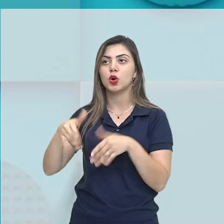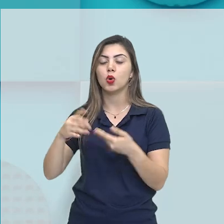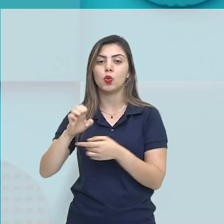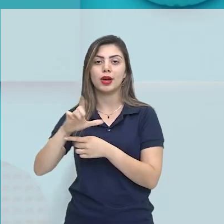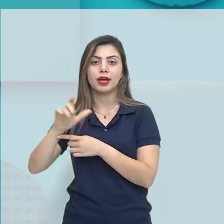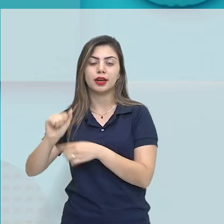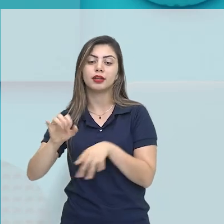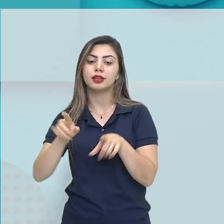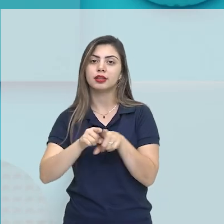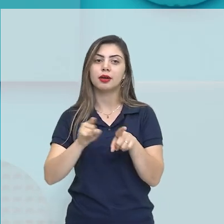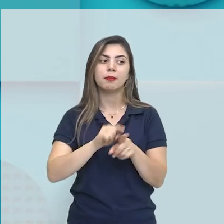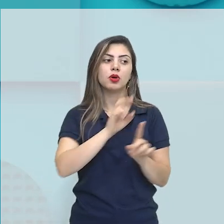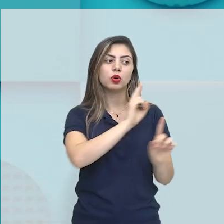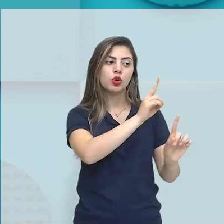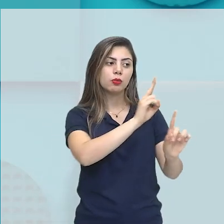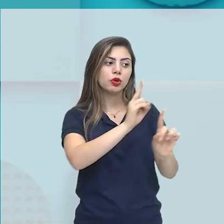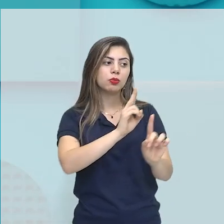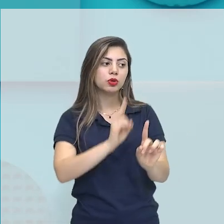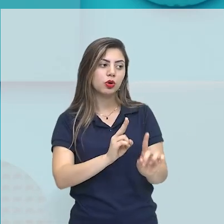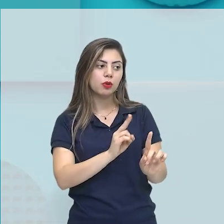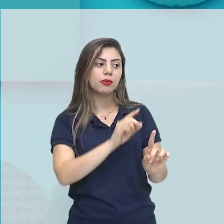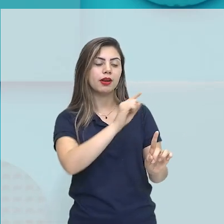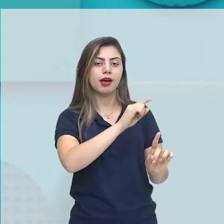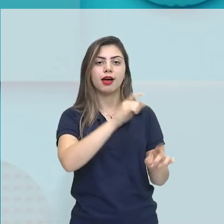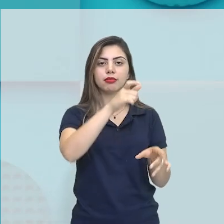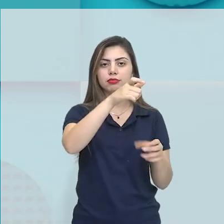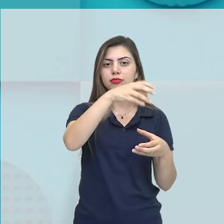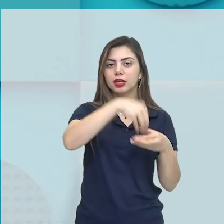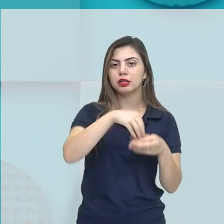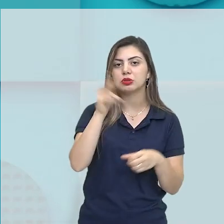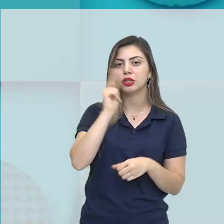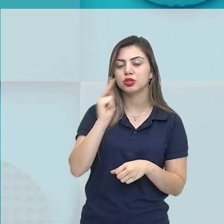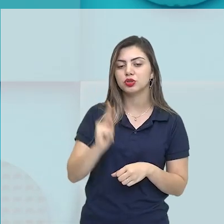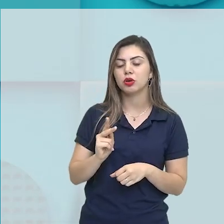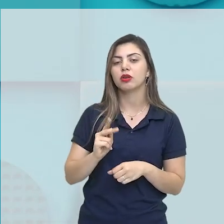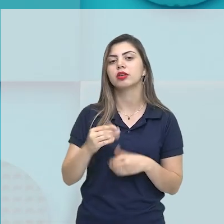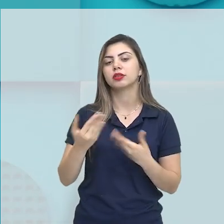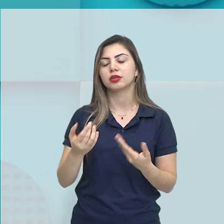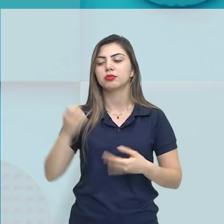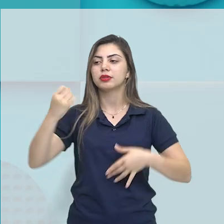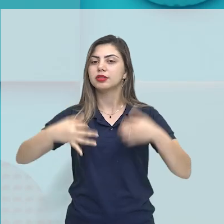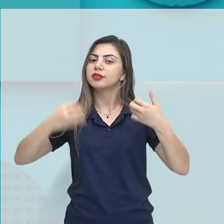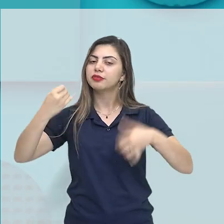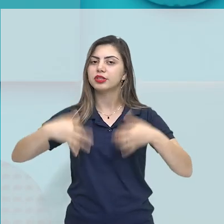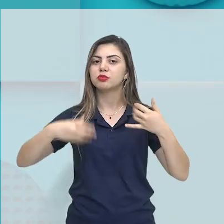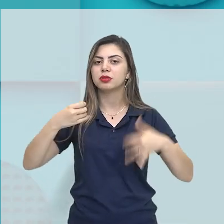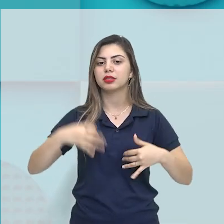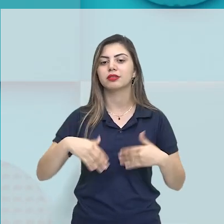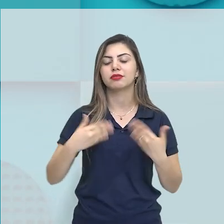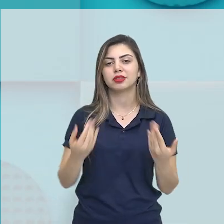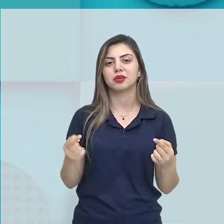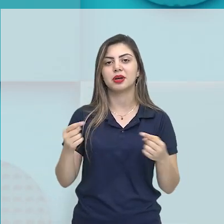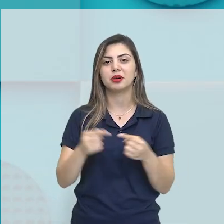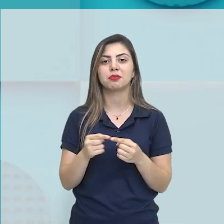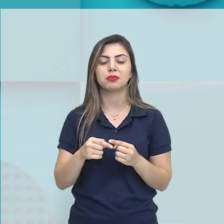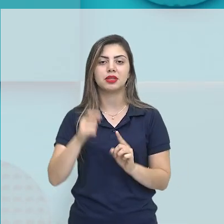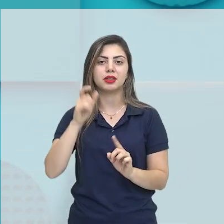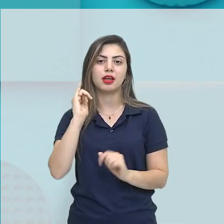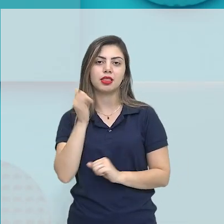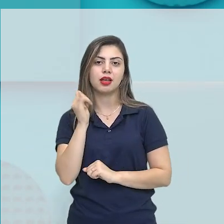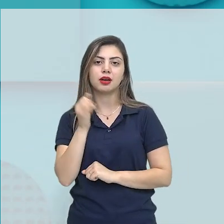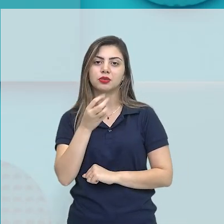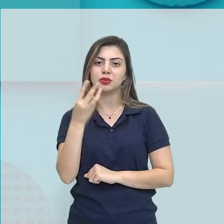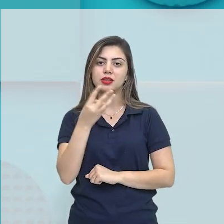o próprio nome dos personagens. Ele vai citando no texto as ações de cada um dos personagens. Então, isso é narrador em terceira